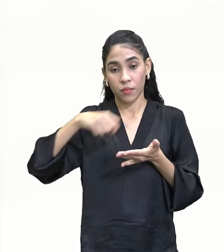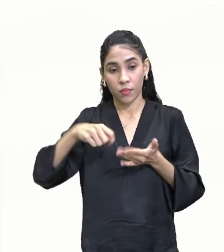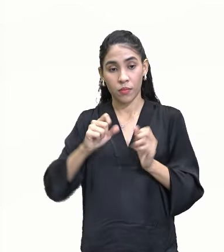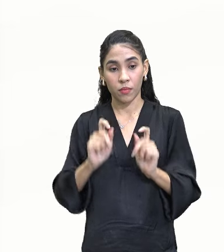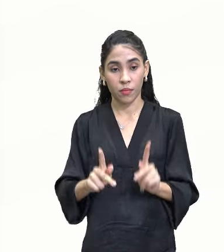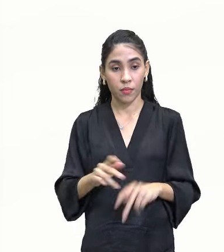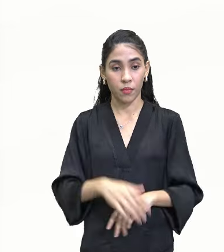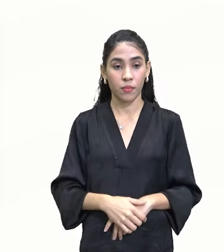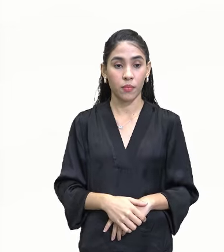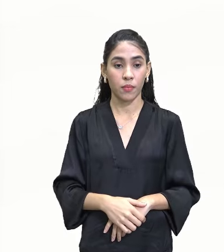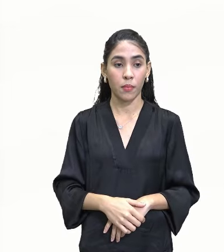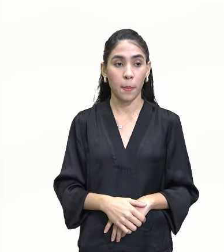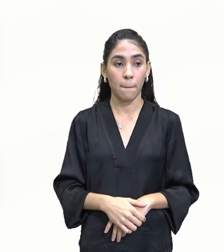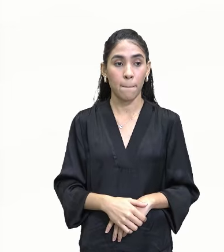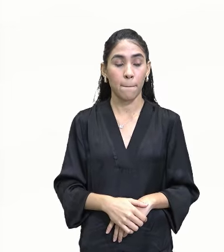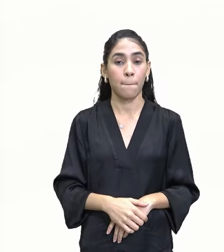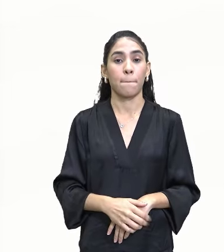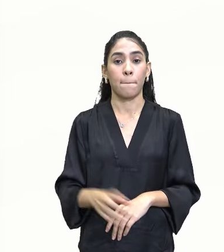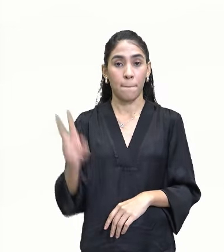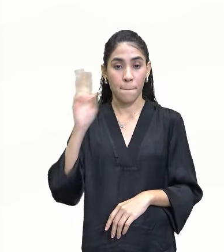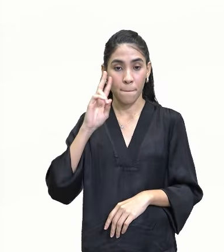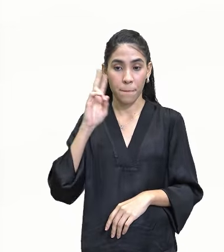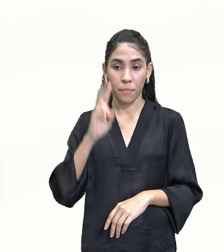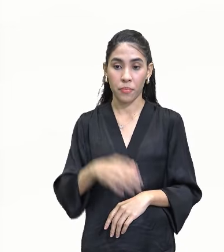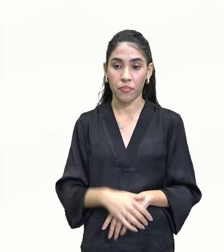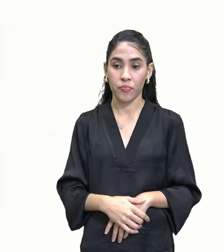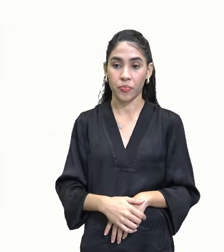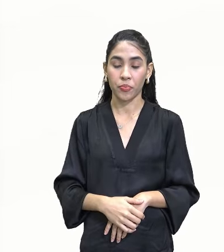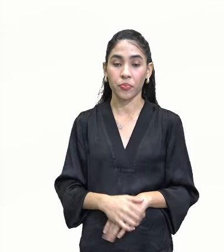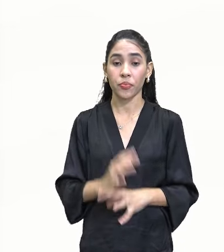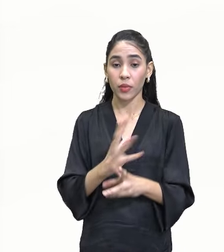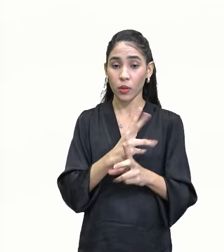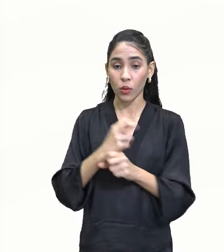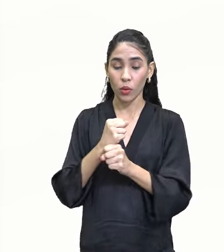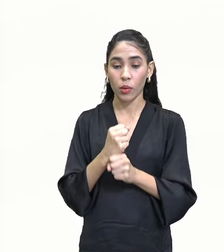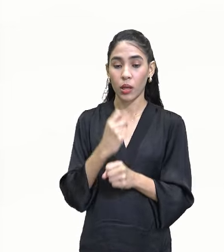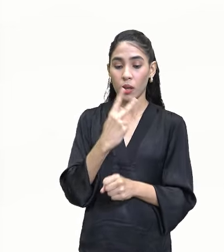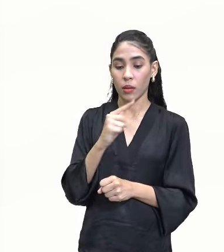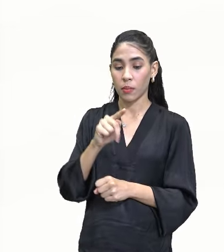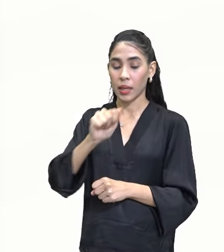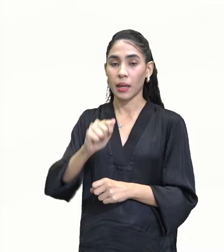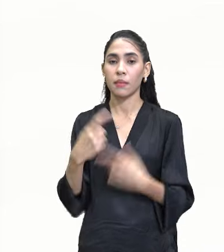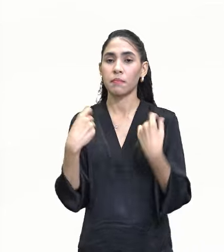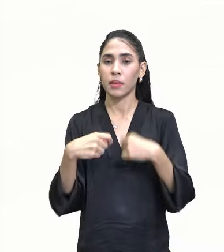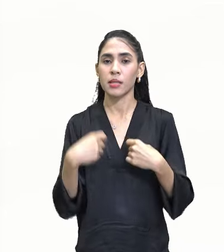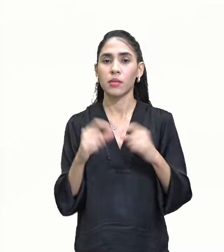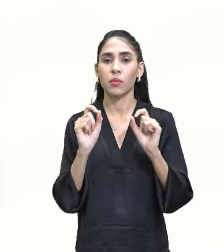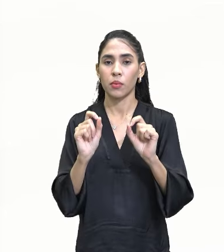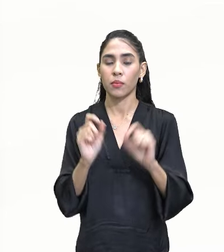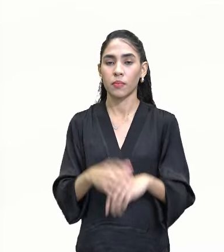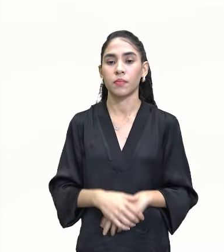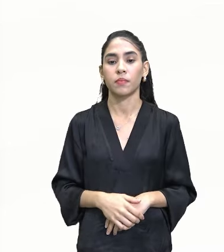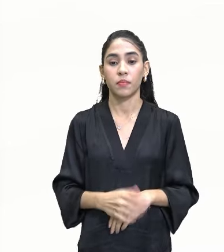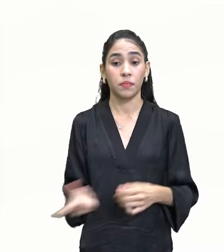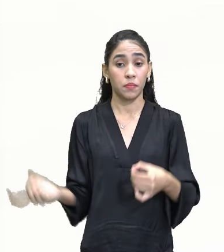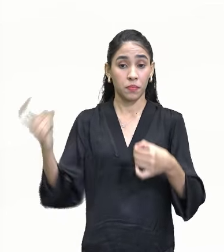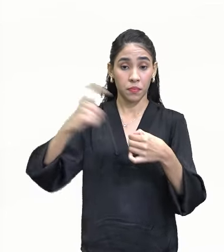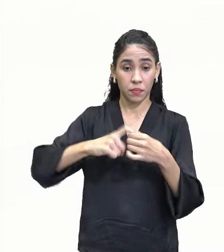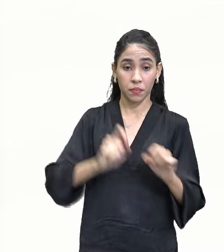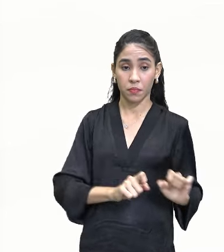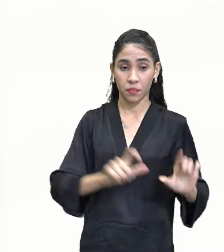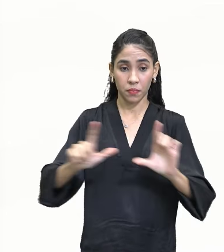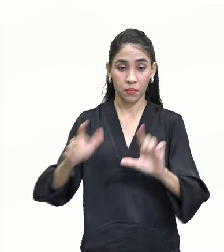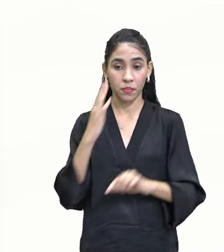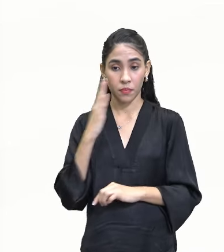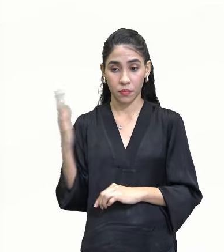tá certo? Então, lembrando aí, soma da PA, que você precisa para a soma da PA, vamos voltar à cartela